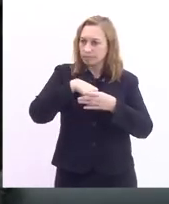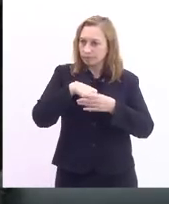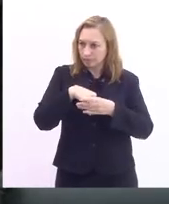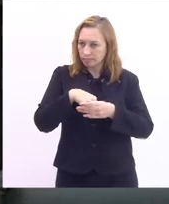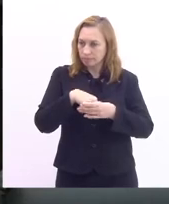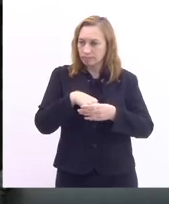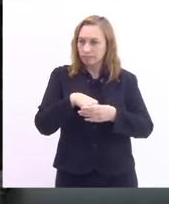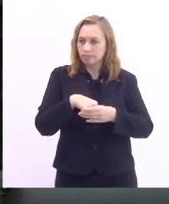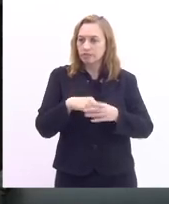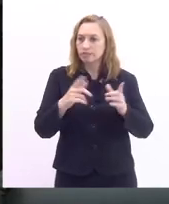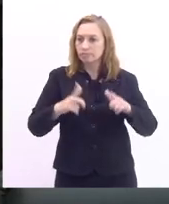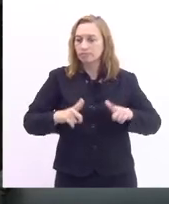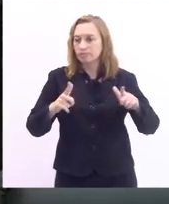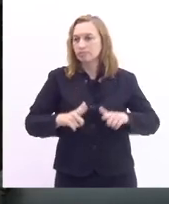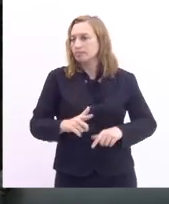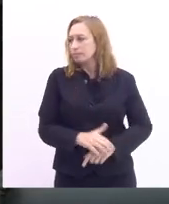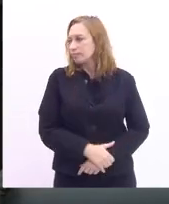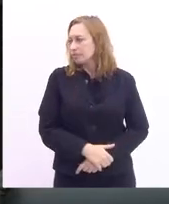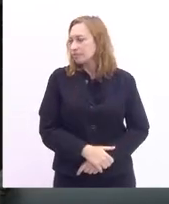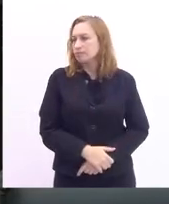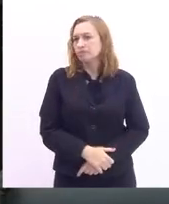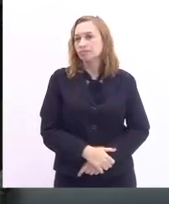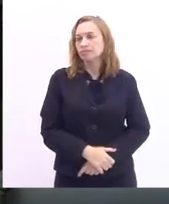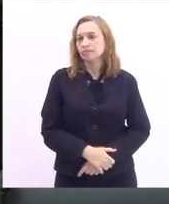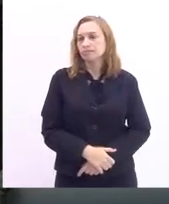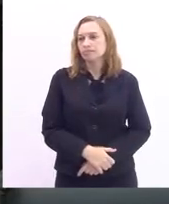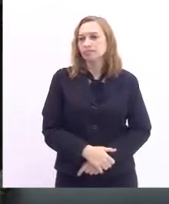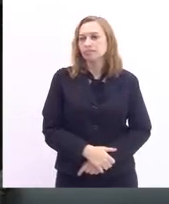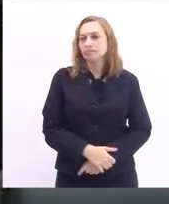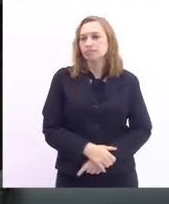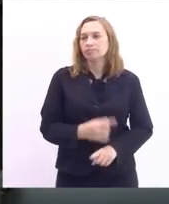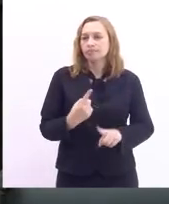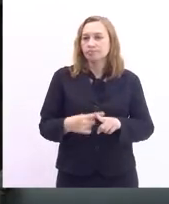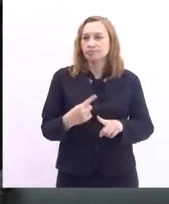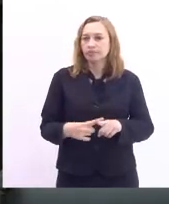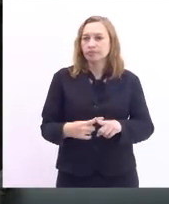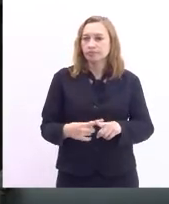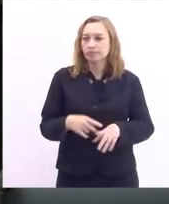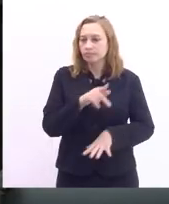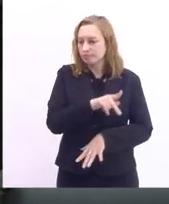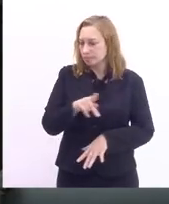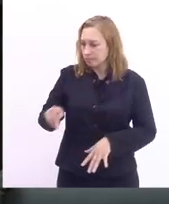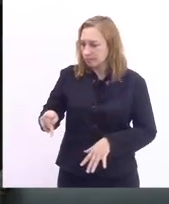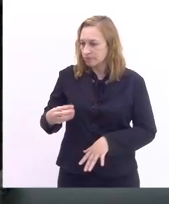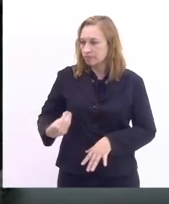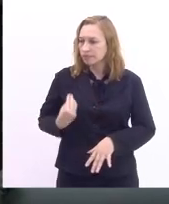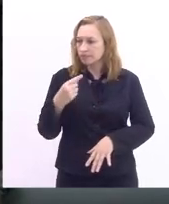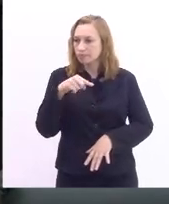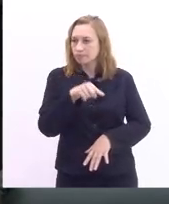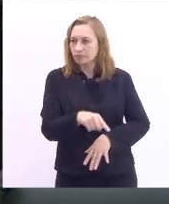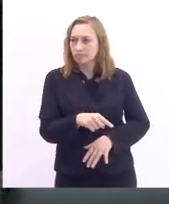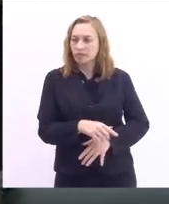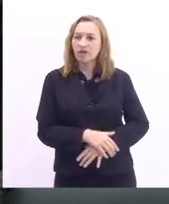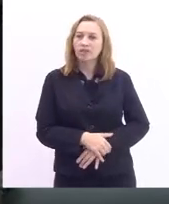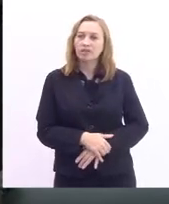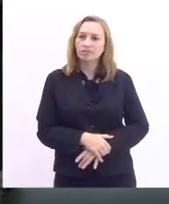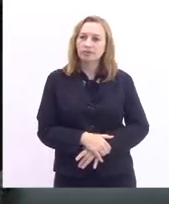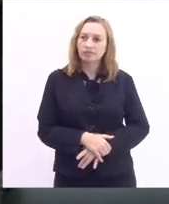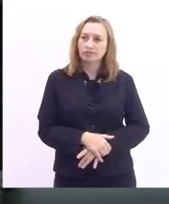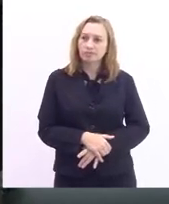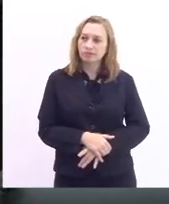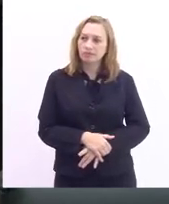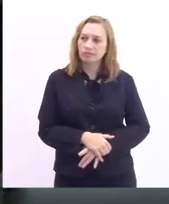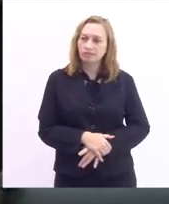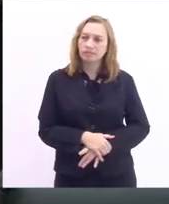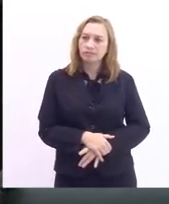processo de decisão que não existia porque o presidente que estava lá não convocava sequer o plenário e